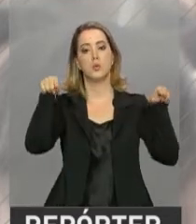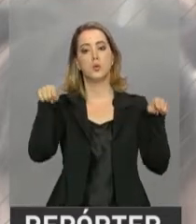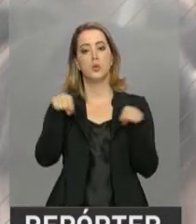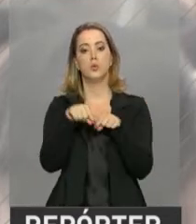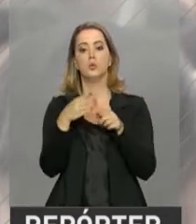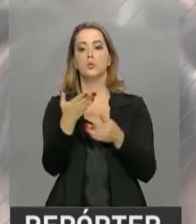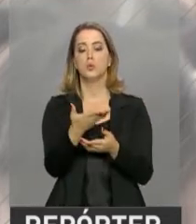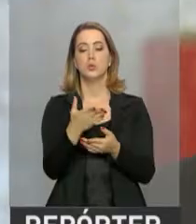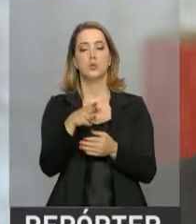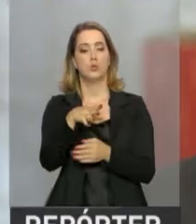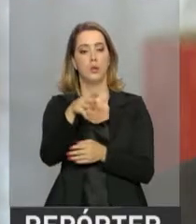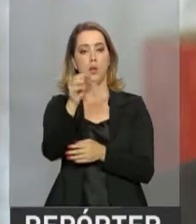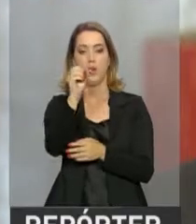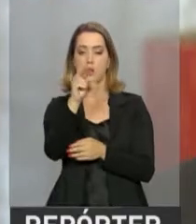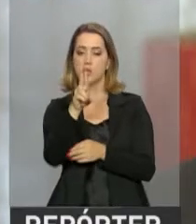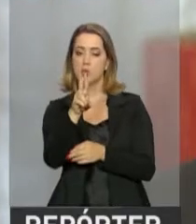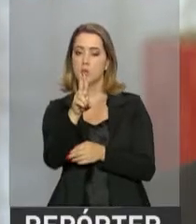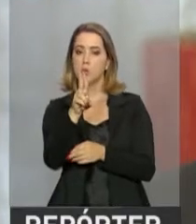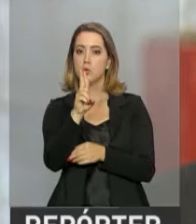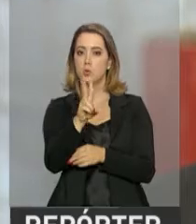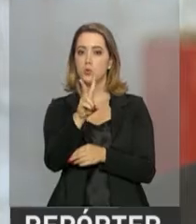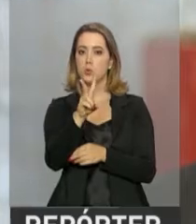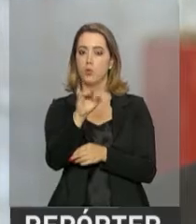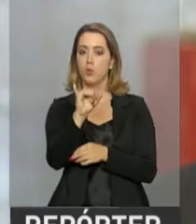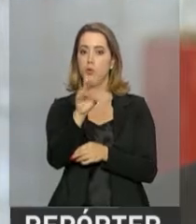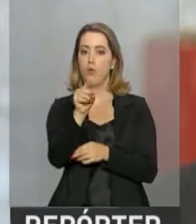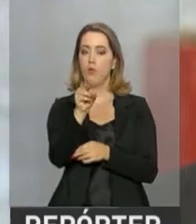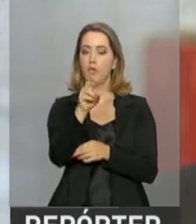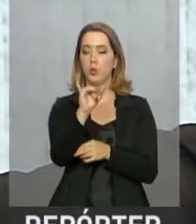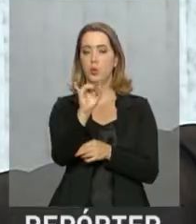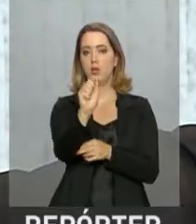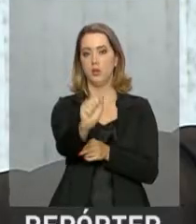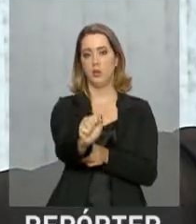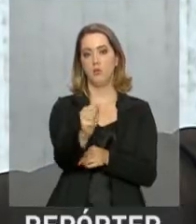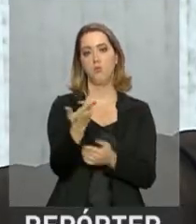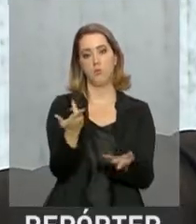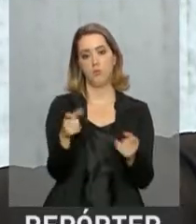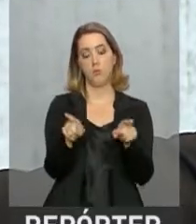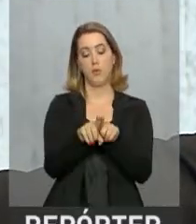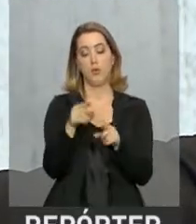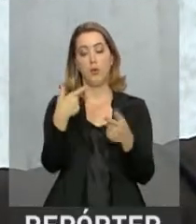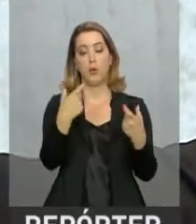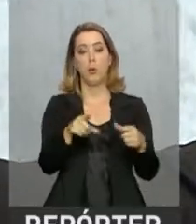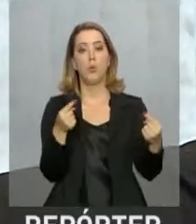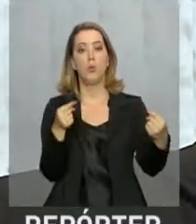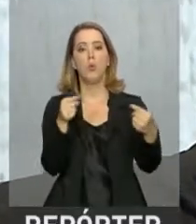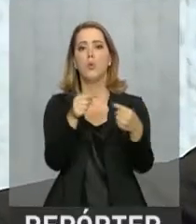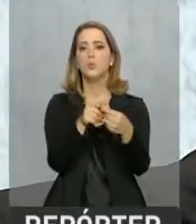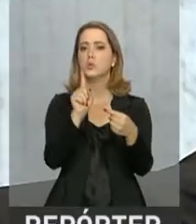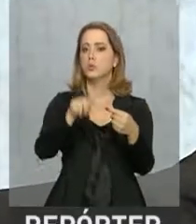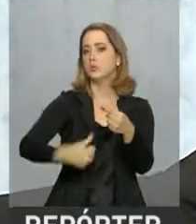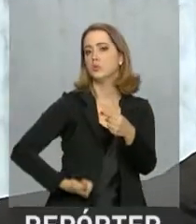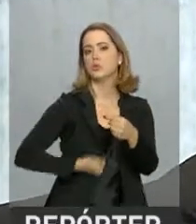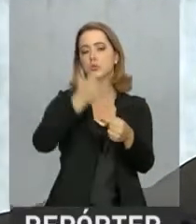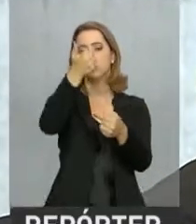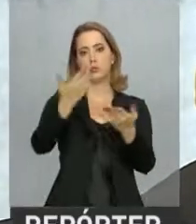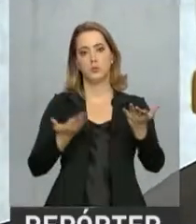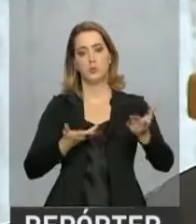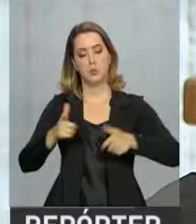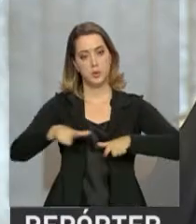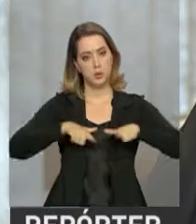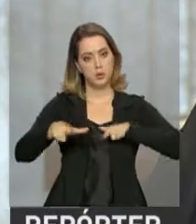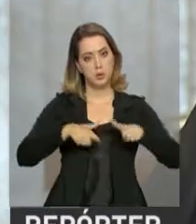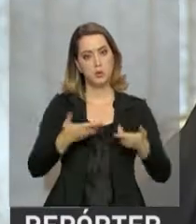país o ouvidor geral da união gilberto valer júnior explica que o objetivo final é melhorar a prestação de